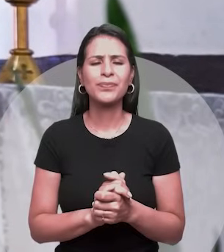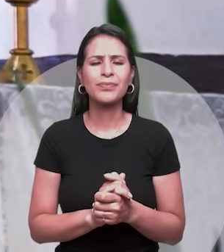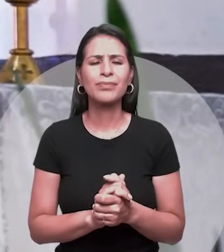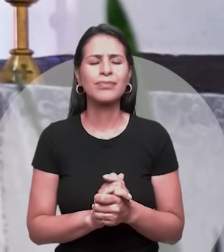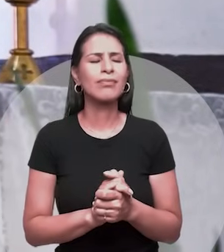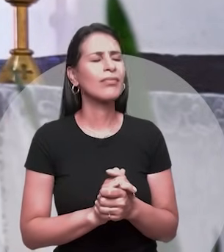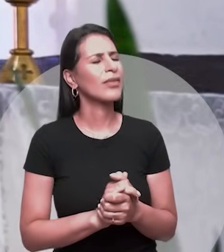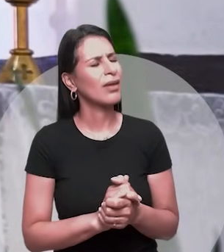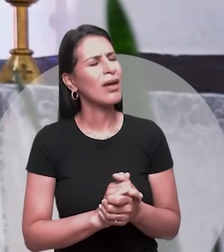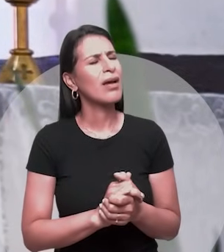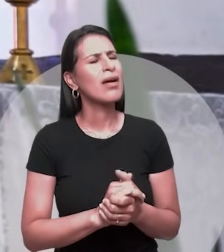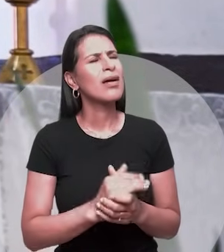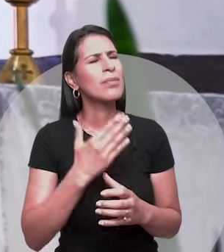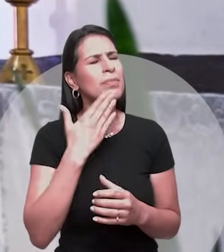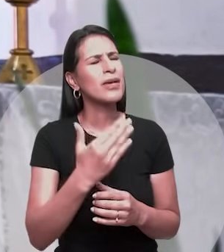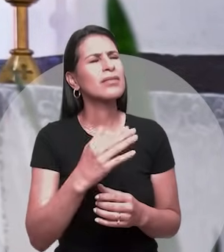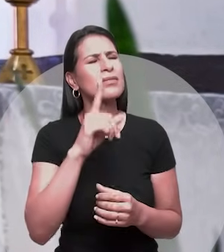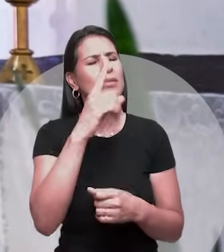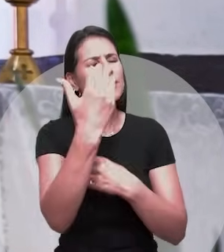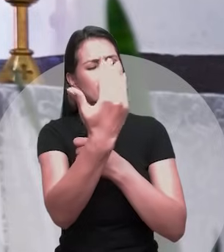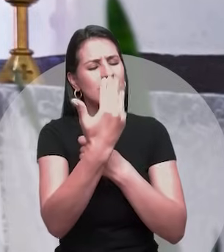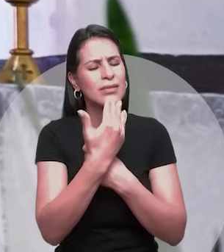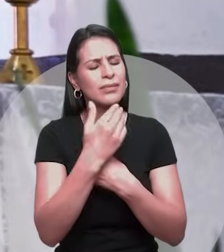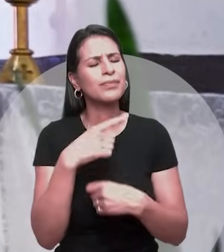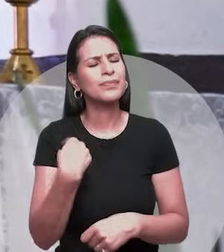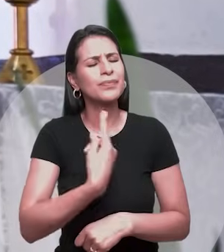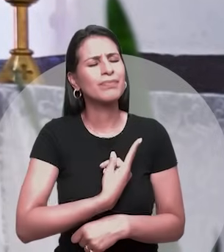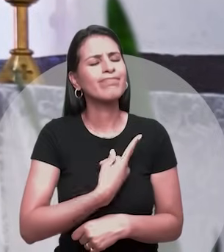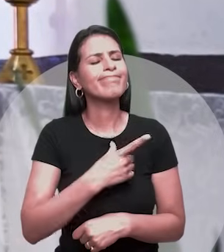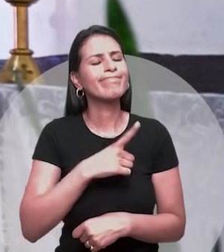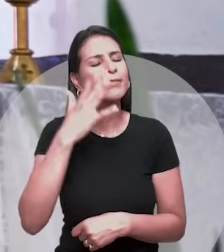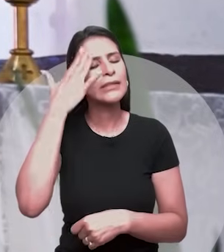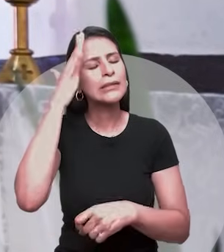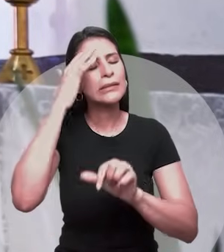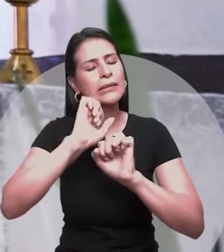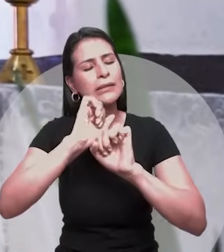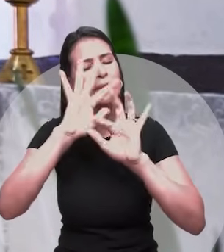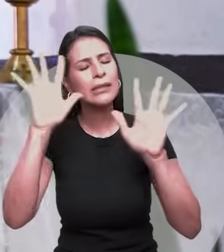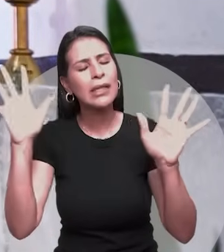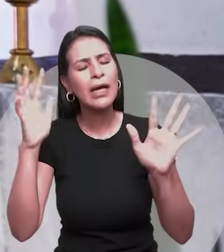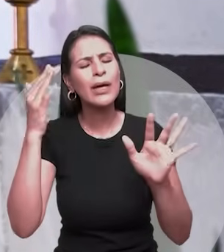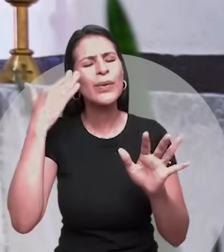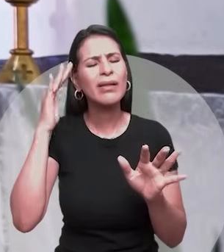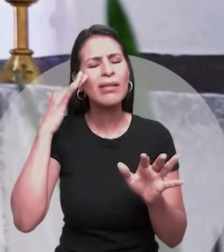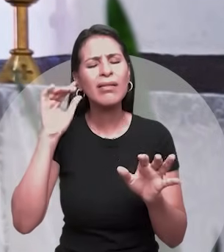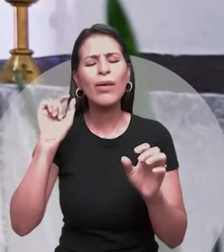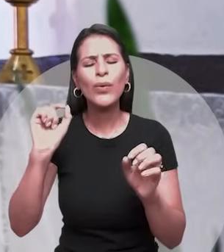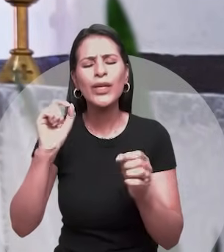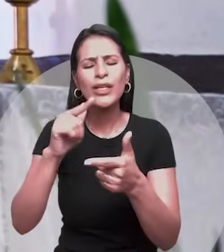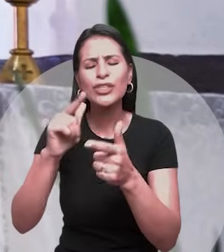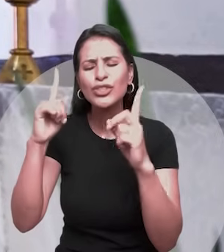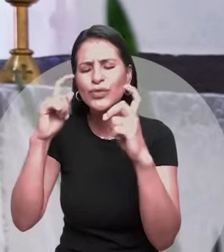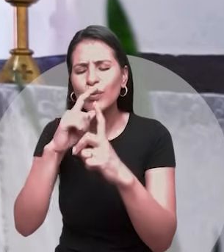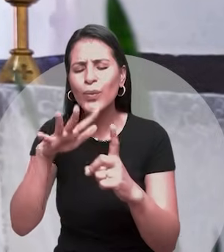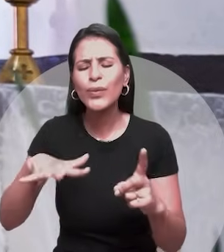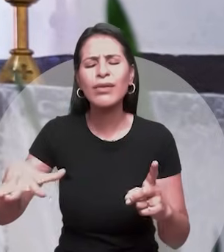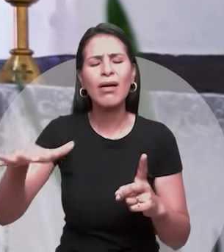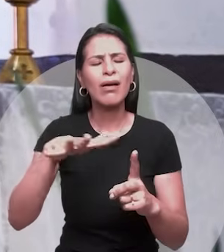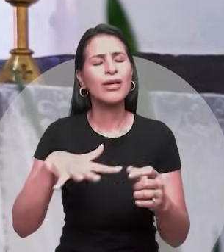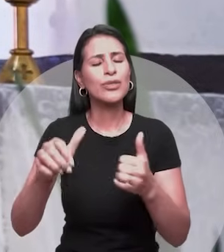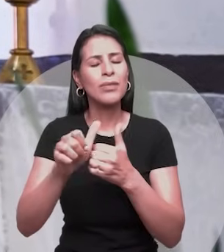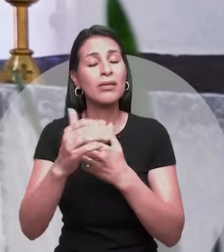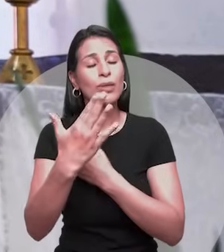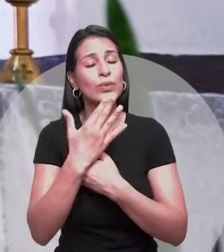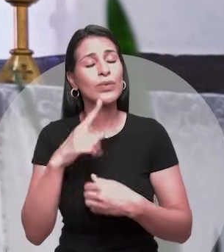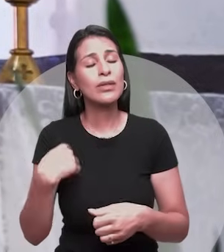discernimento para compreendermos as necessidades do mundo ao nosso redor e inspira-nos a agir em Teu nome.